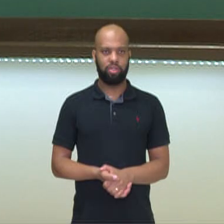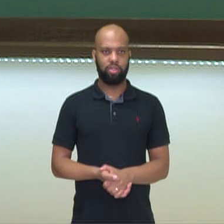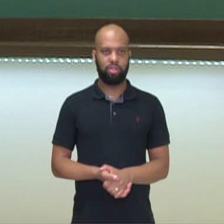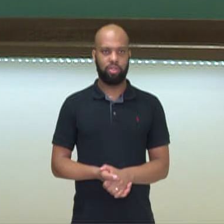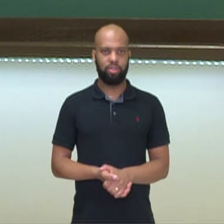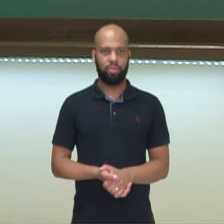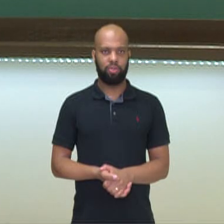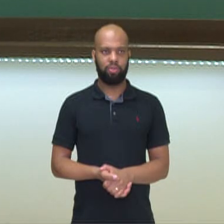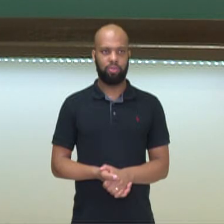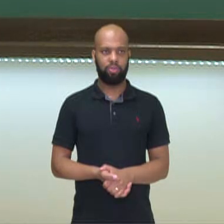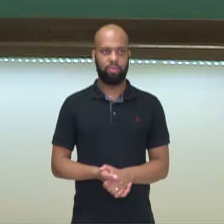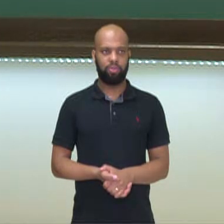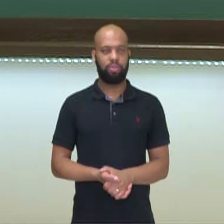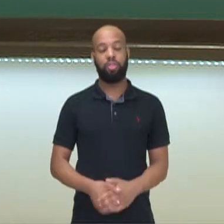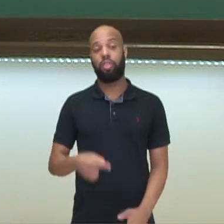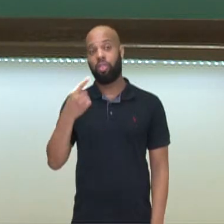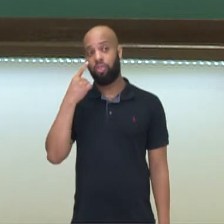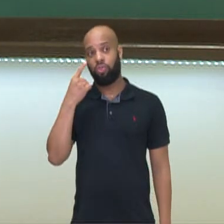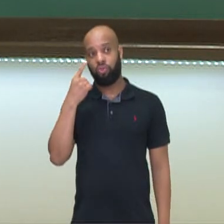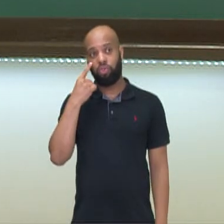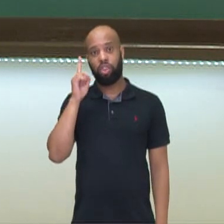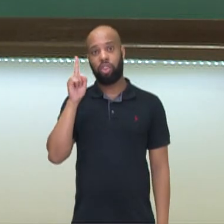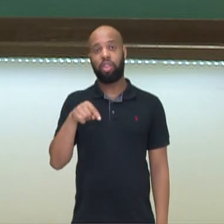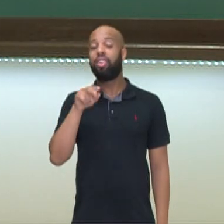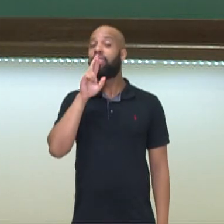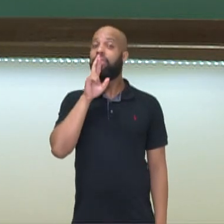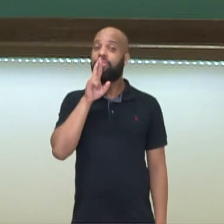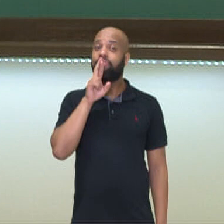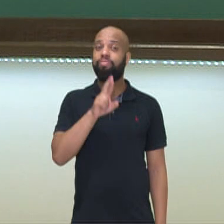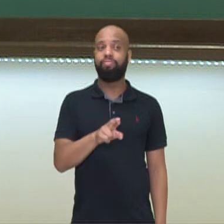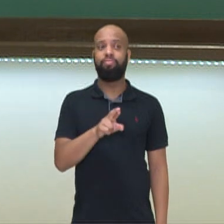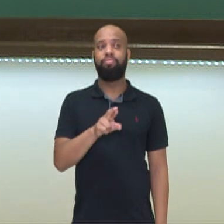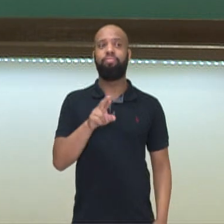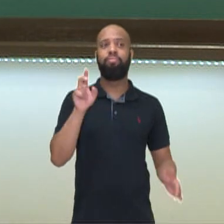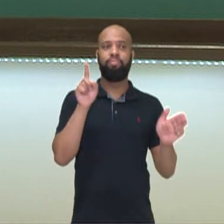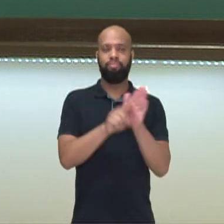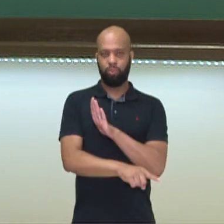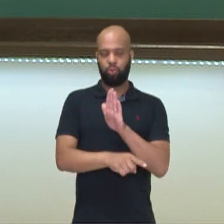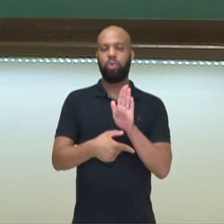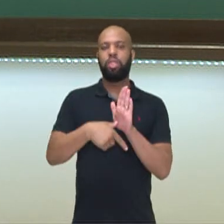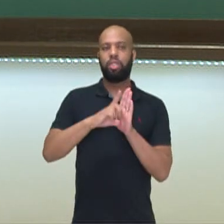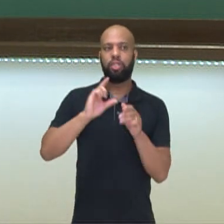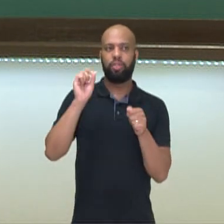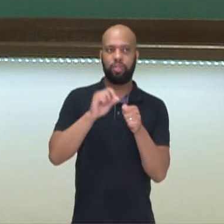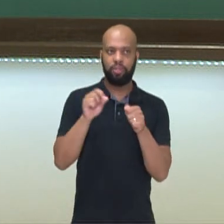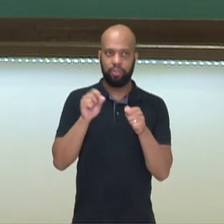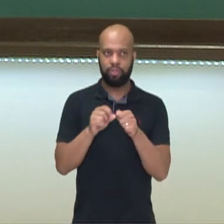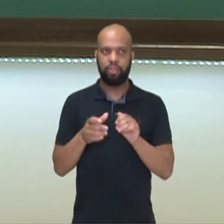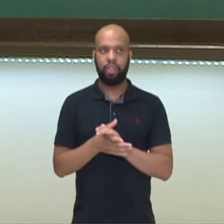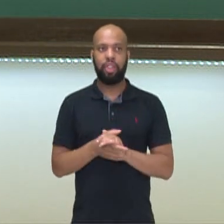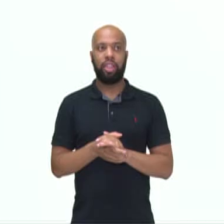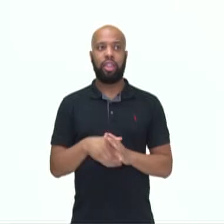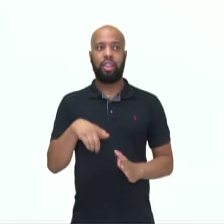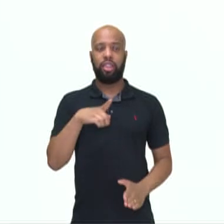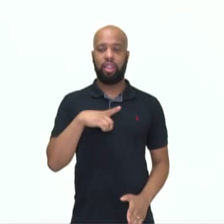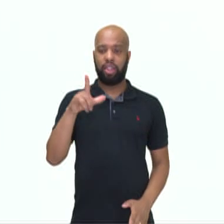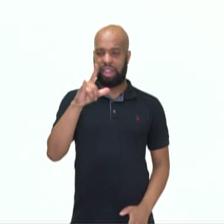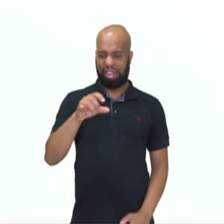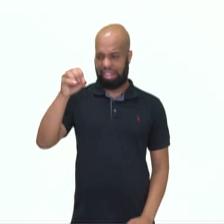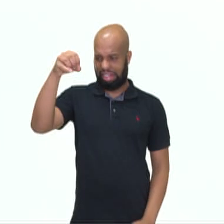Então, pessoal, aqui nós temos a resposta para aquele questionamento, né? O